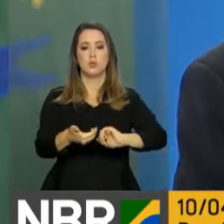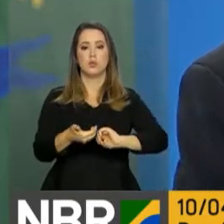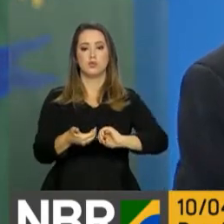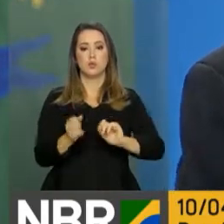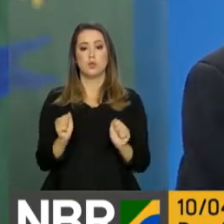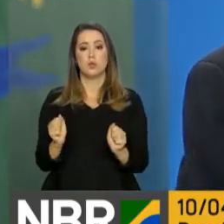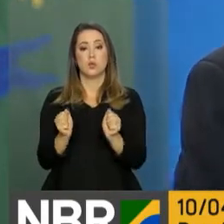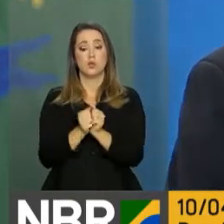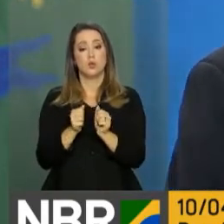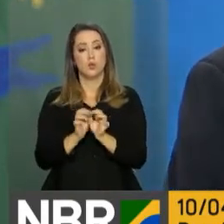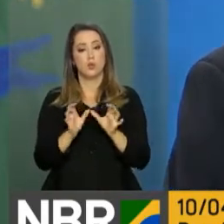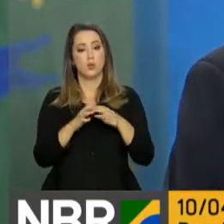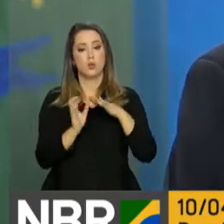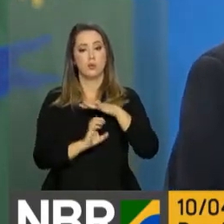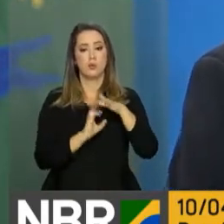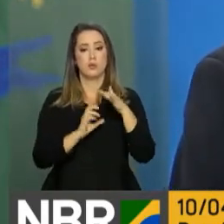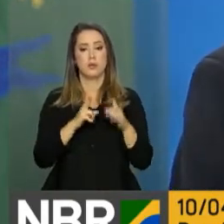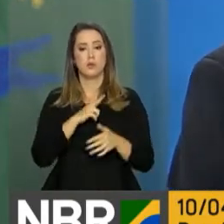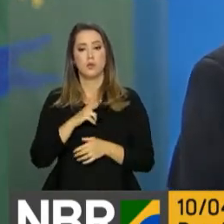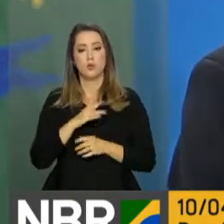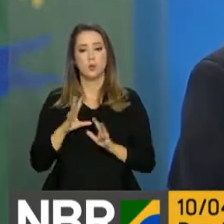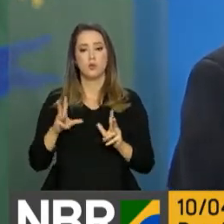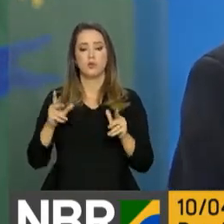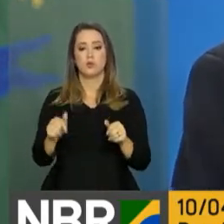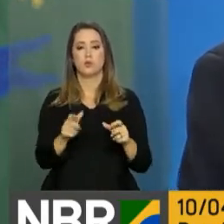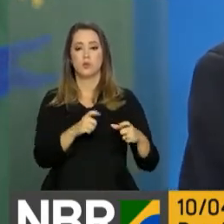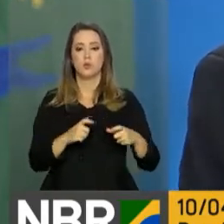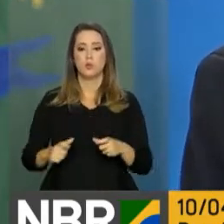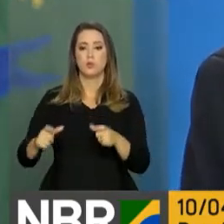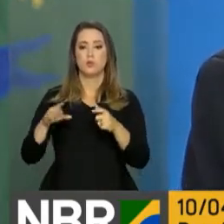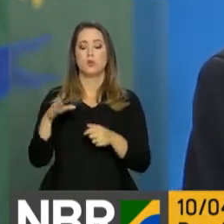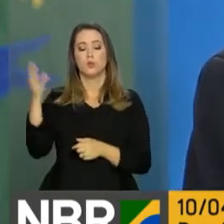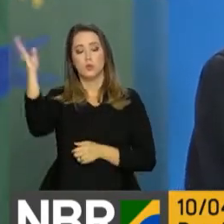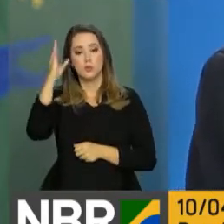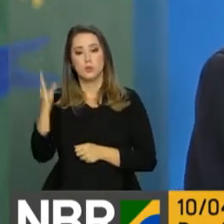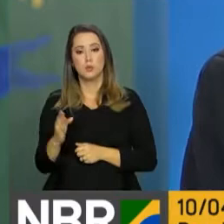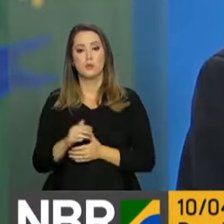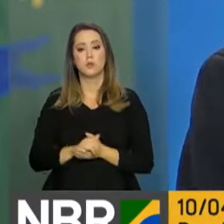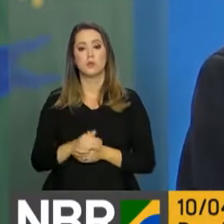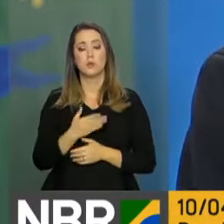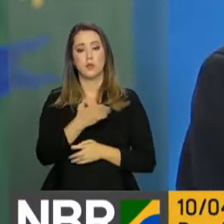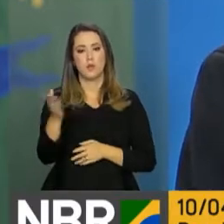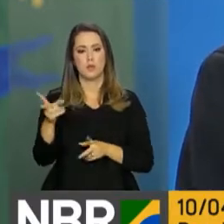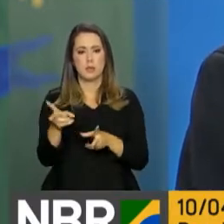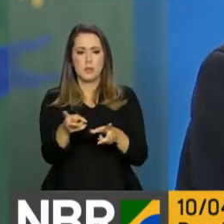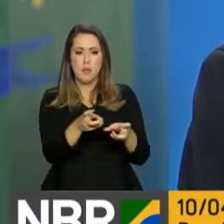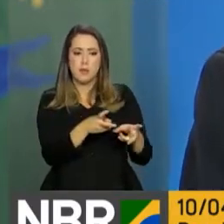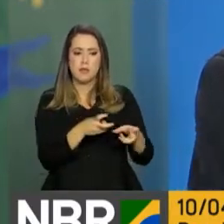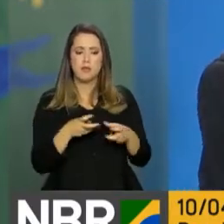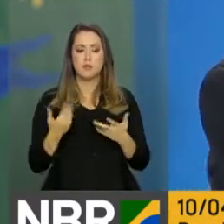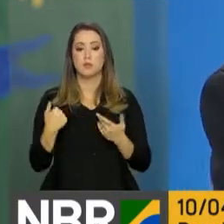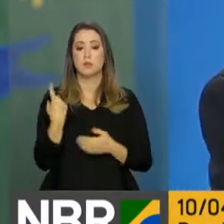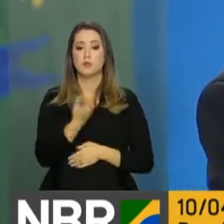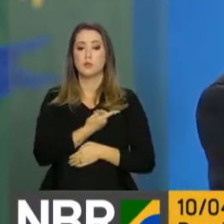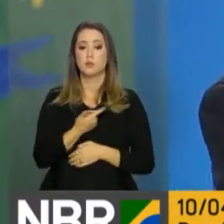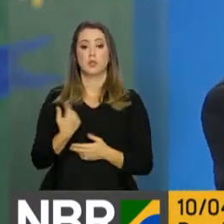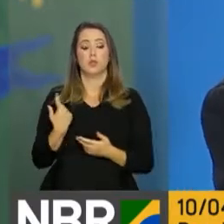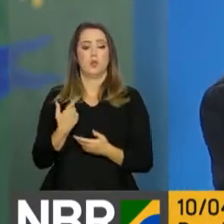em conjunto com o setor privado e com todos os brasileiros. Vocês percebem que nós